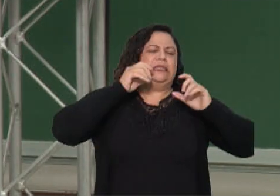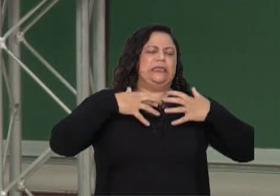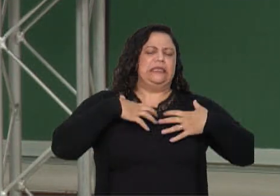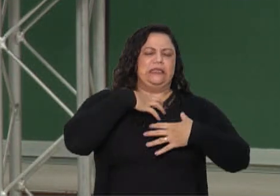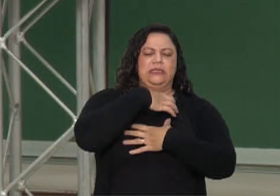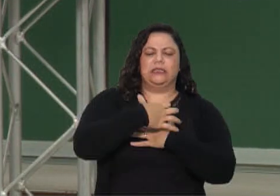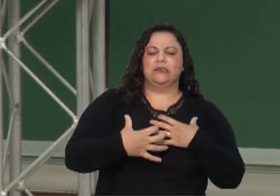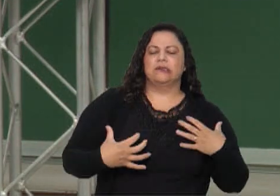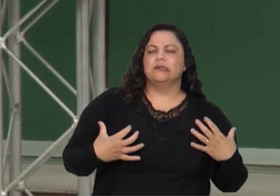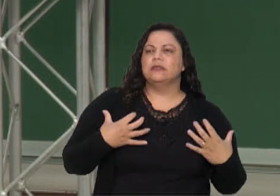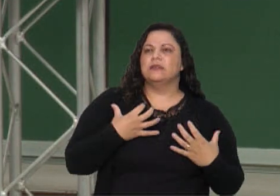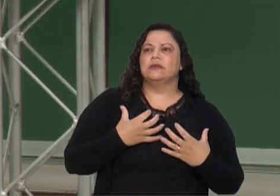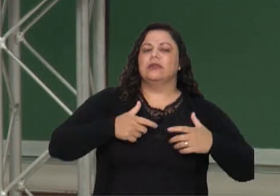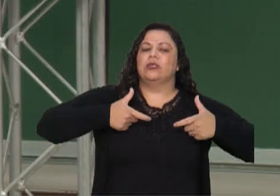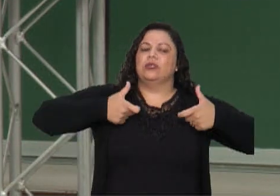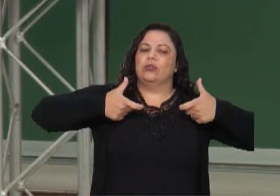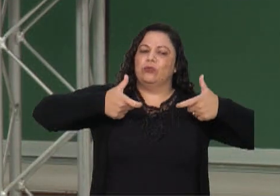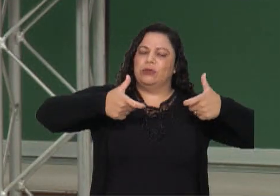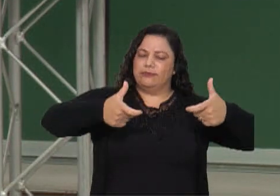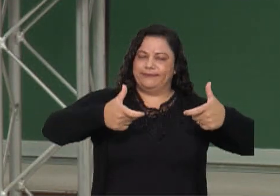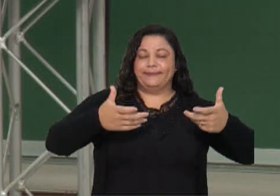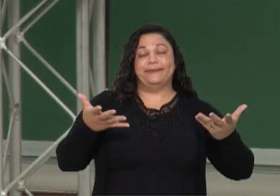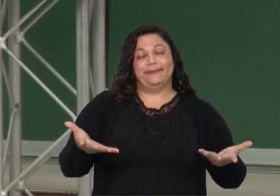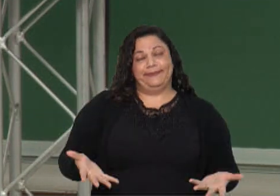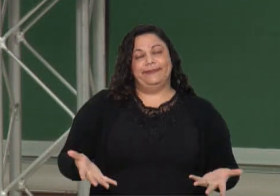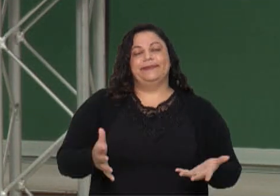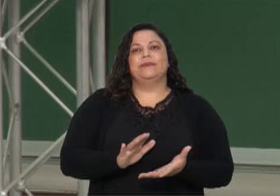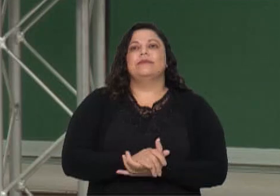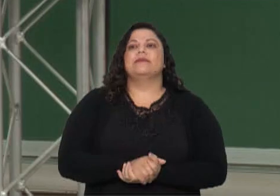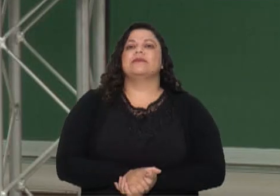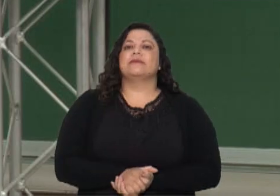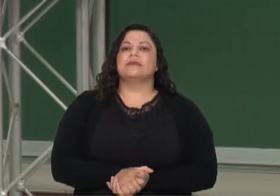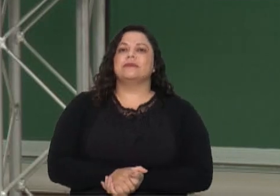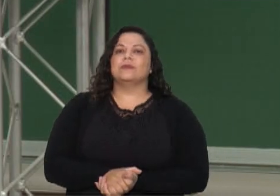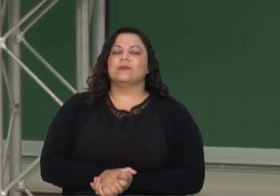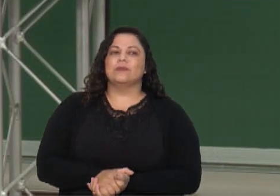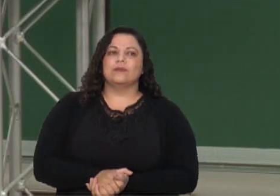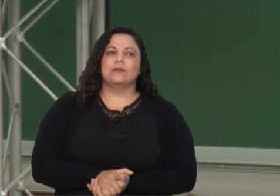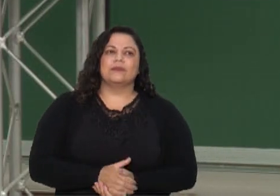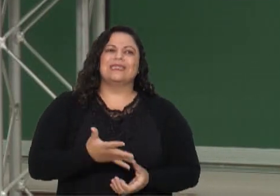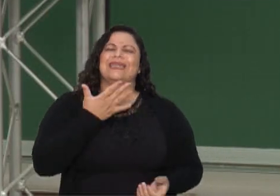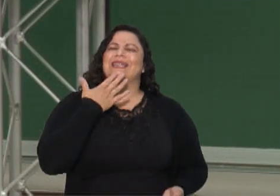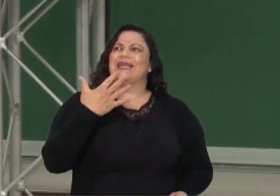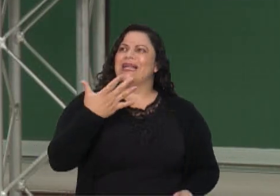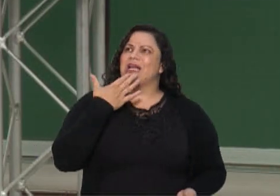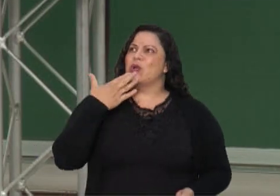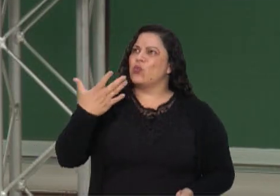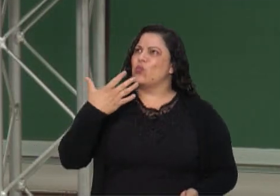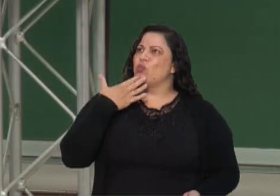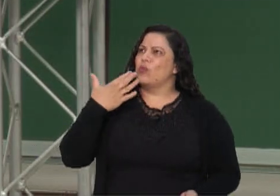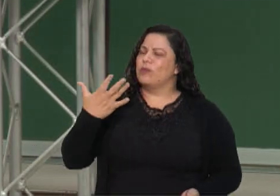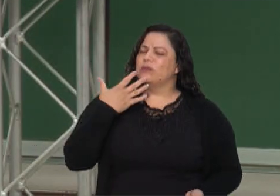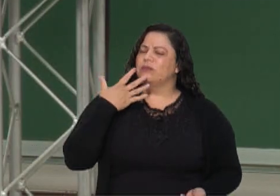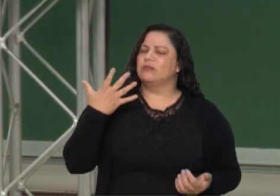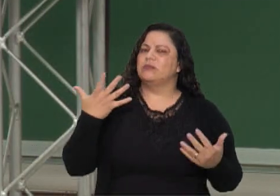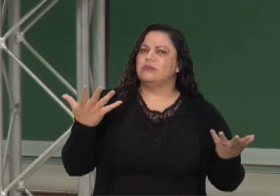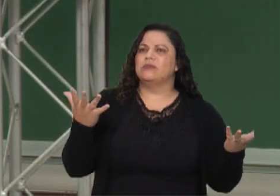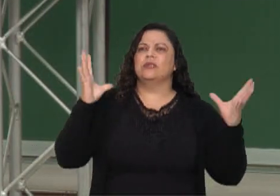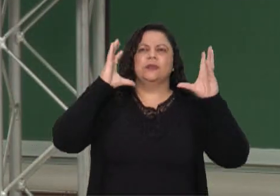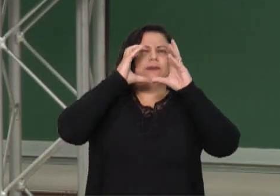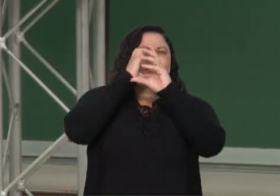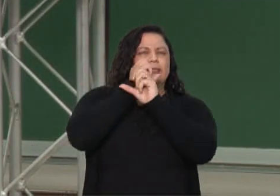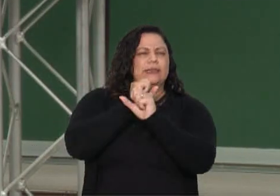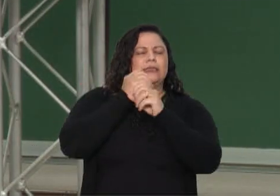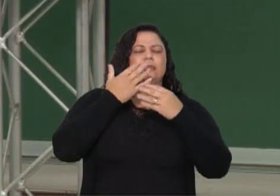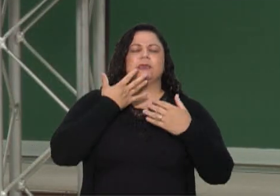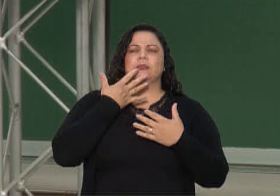né? De que uma guerra traz para as pessoas, ok? Vemos aí as cores, são cores um pouquinho mais